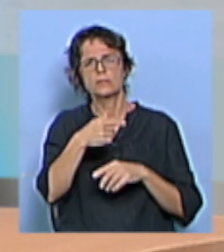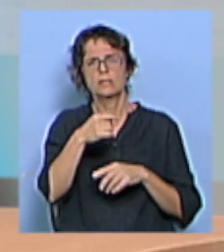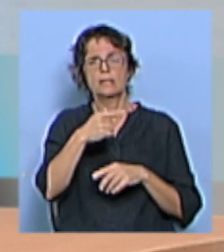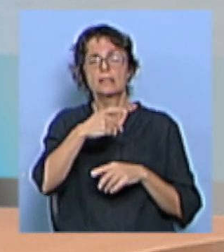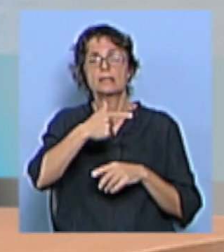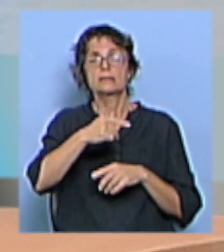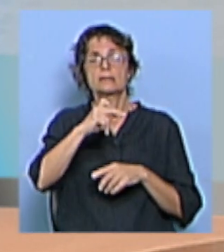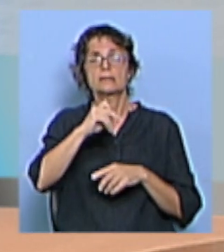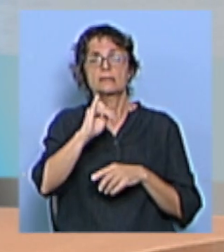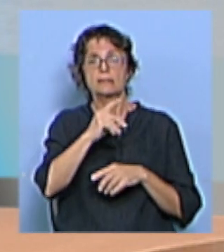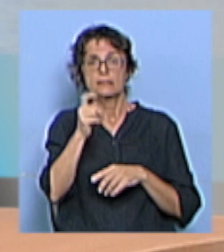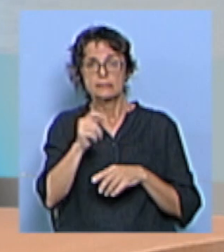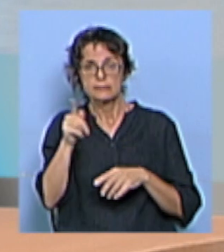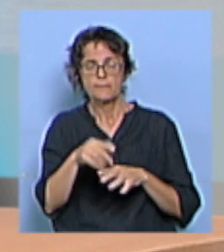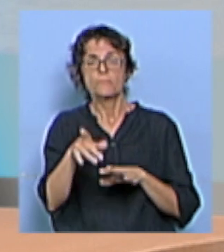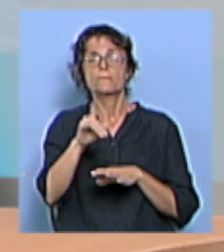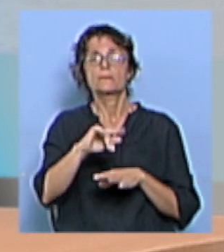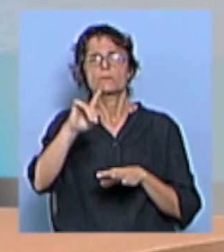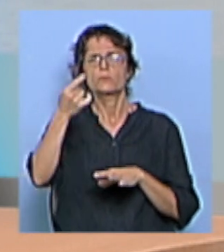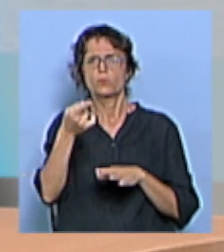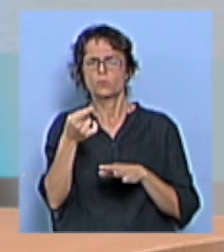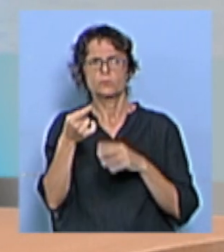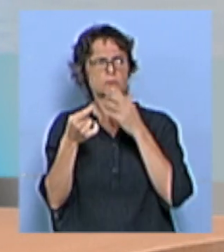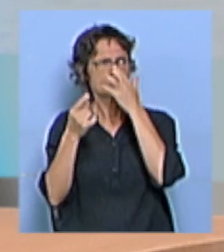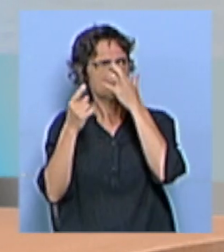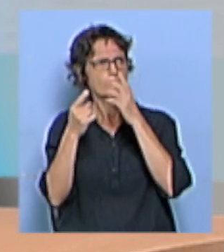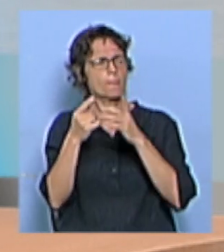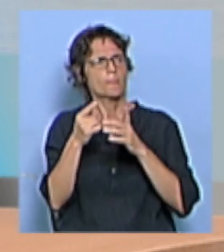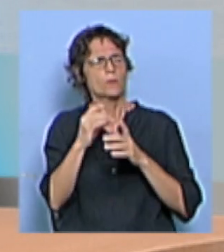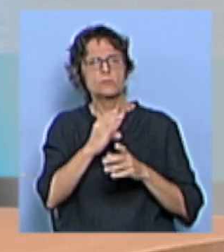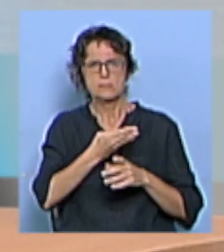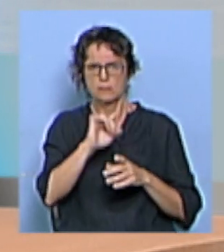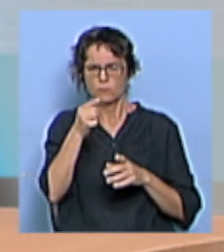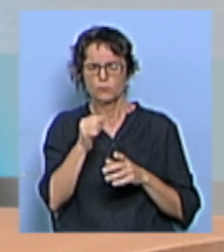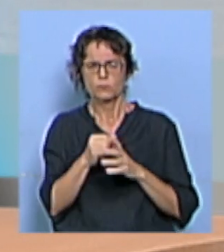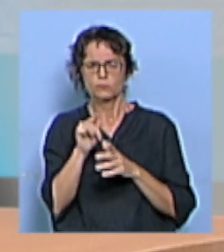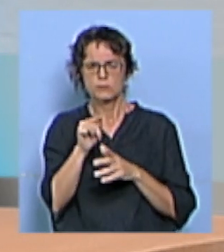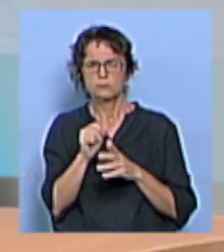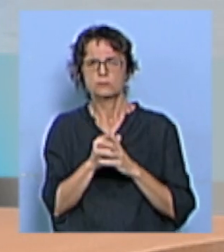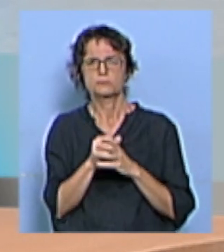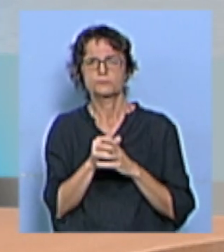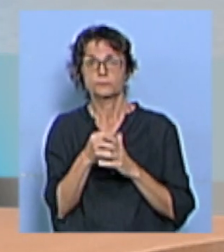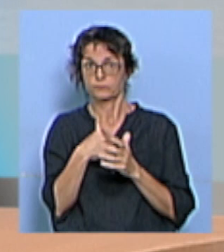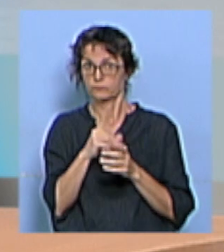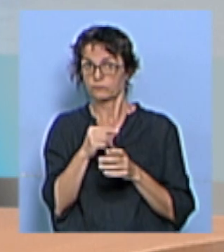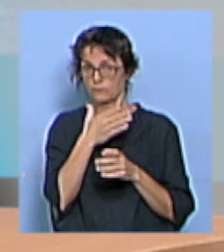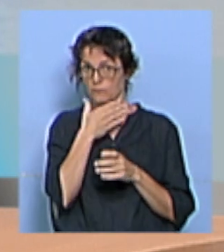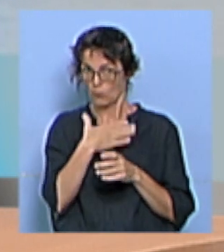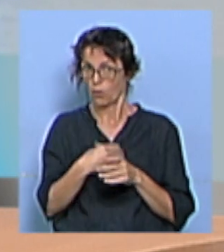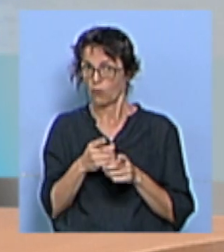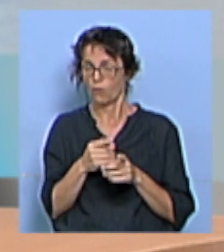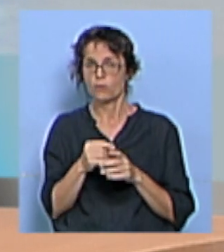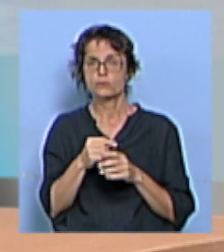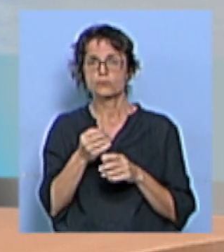outra é um disco que saiu também, não sei, há 2, 3 meses, que eu acho extraordinário, que é do Pedro Joia,